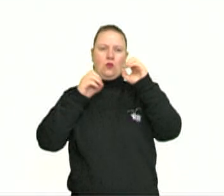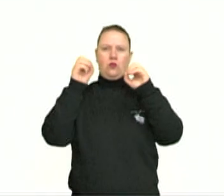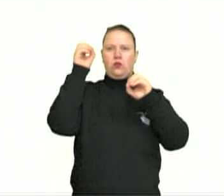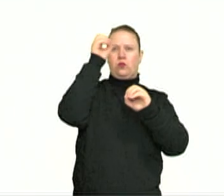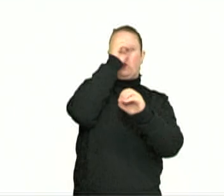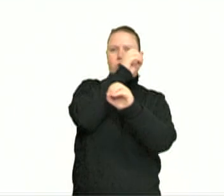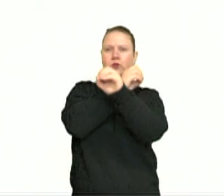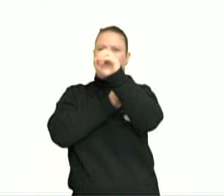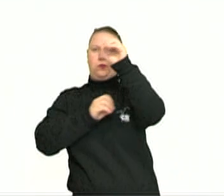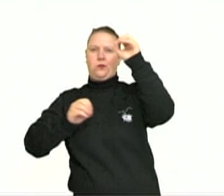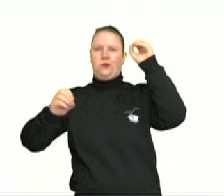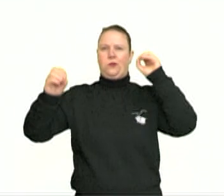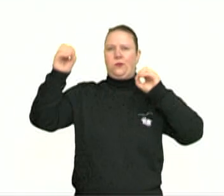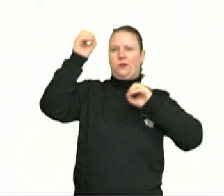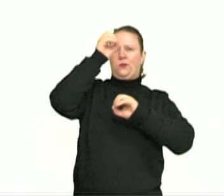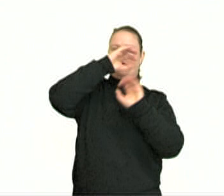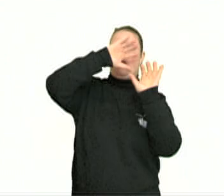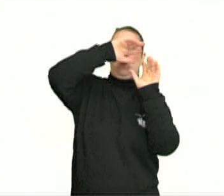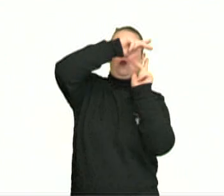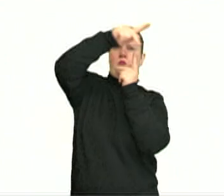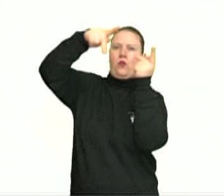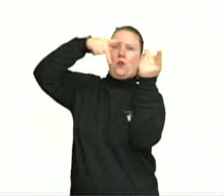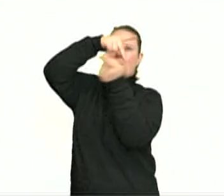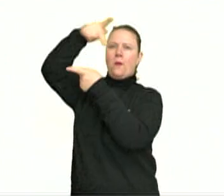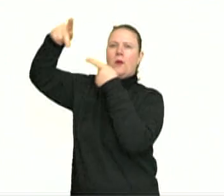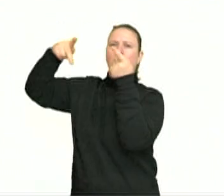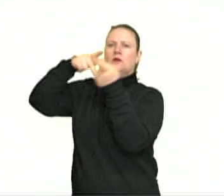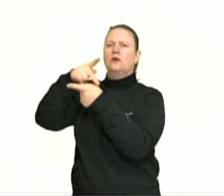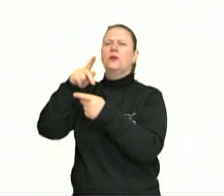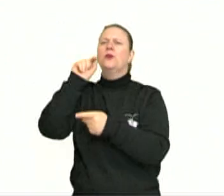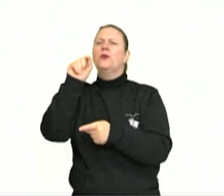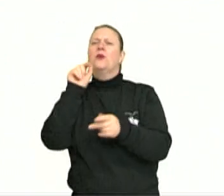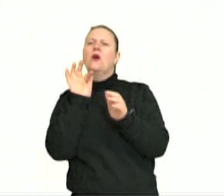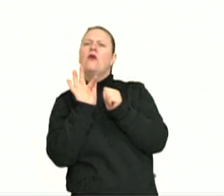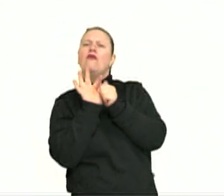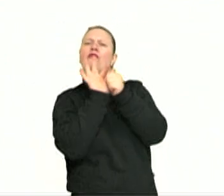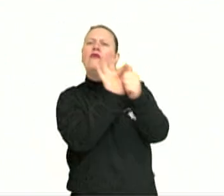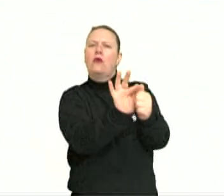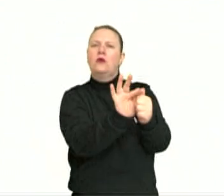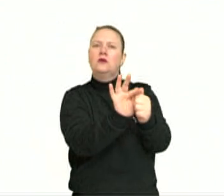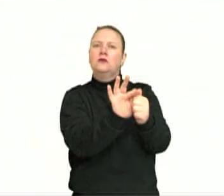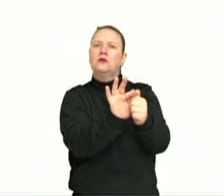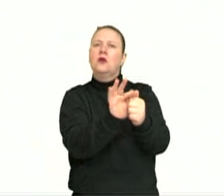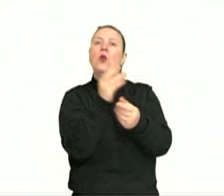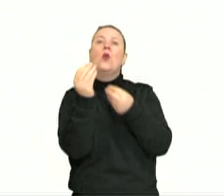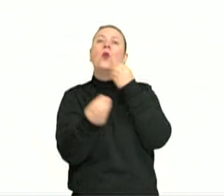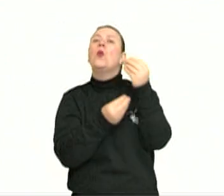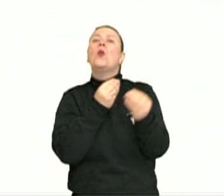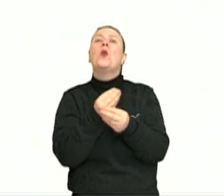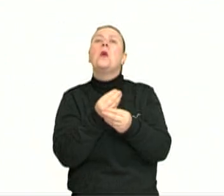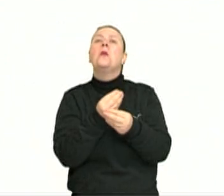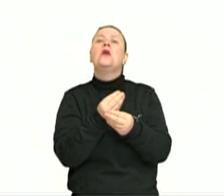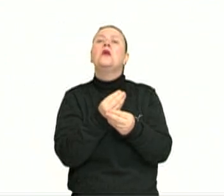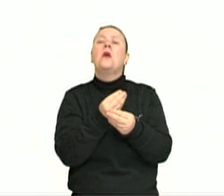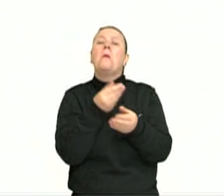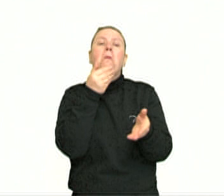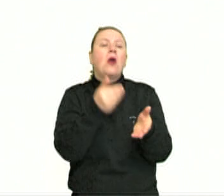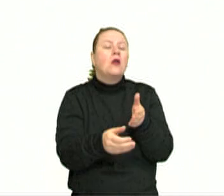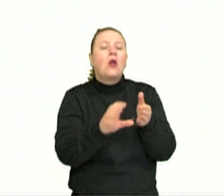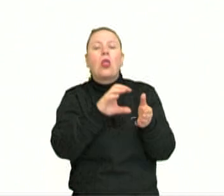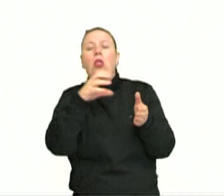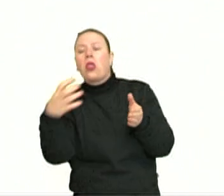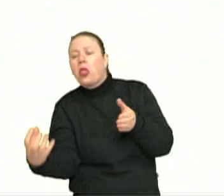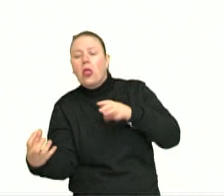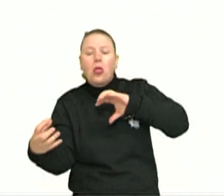é a força que age neles e por que eles não caem dos planetas ou saem fora de sua órbita? Eu vou dar